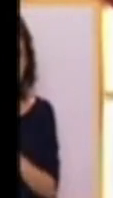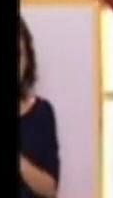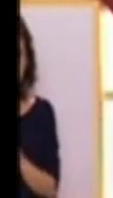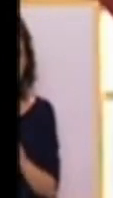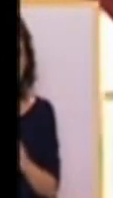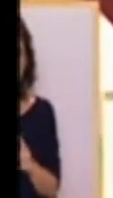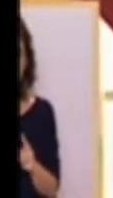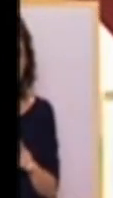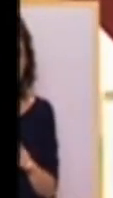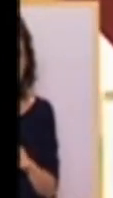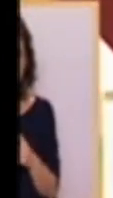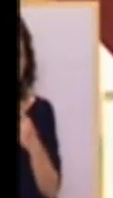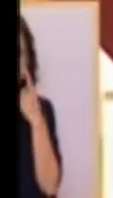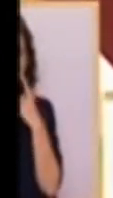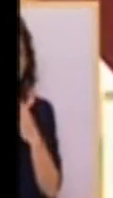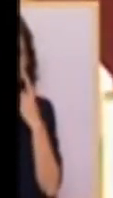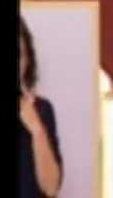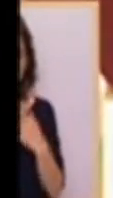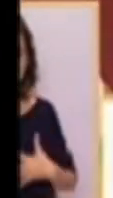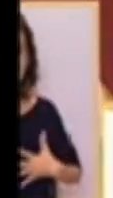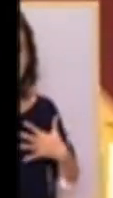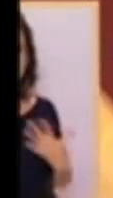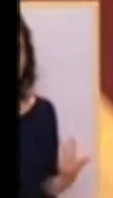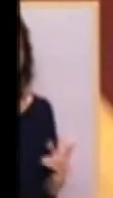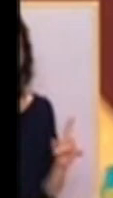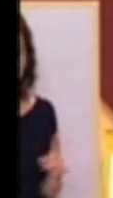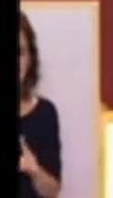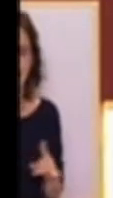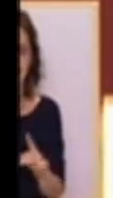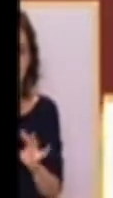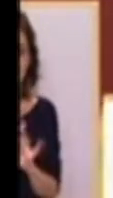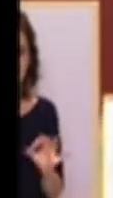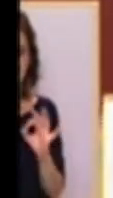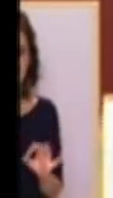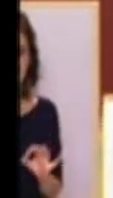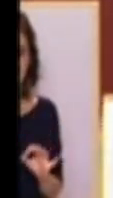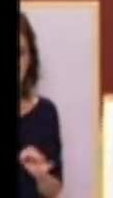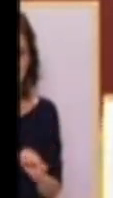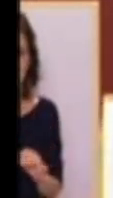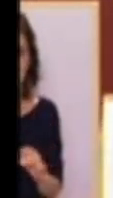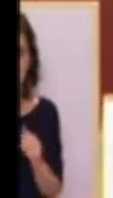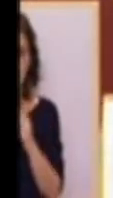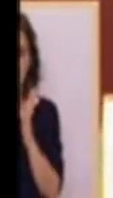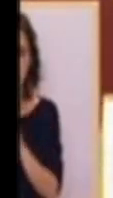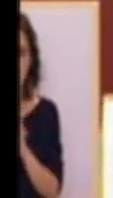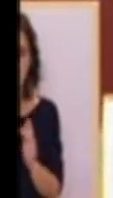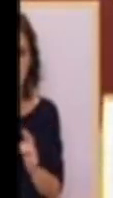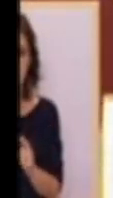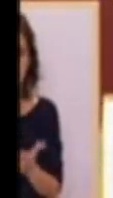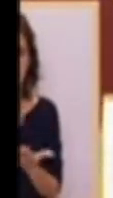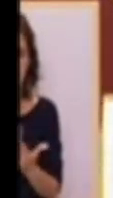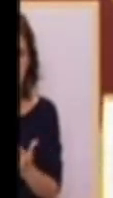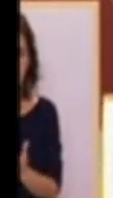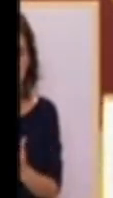ela se esveia em lágrimas, em emoção, em música. Era um espetáculo absolutamente. Tu ali deste tudo. Foi a tua grande prova